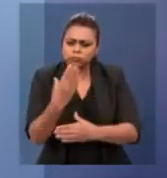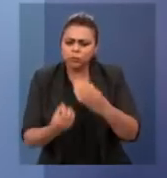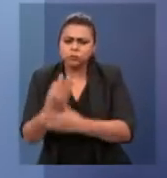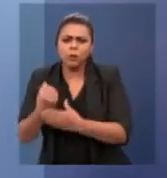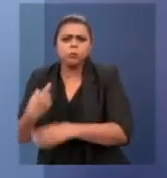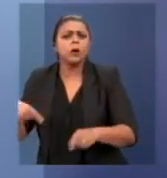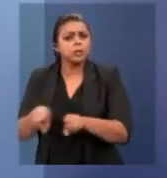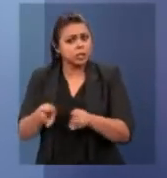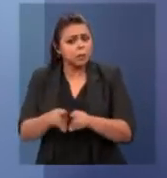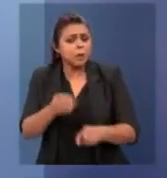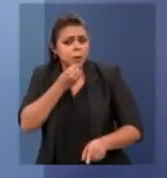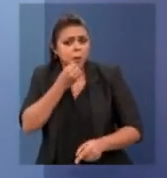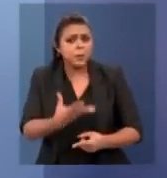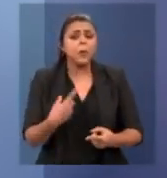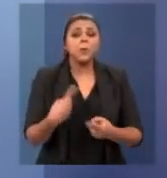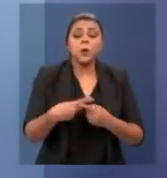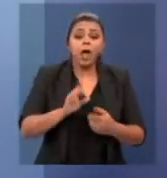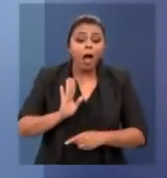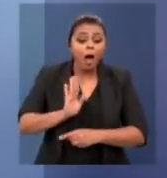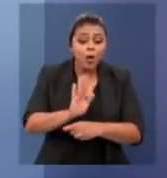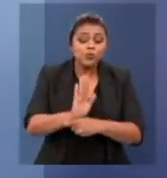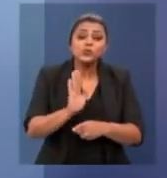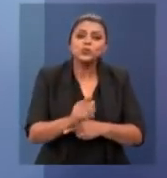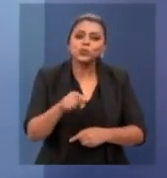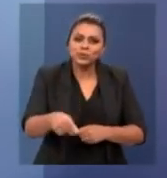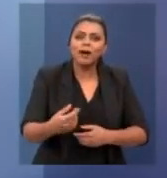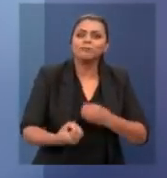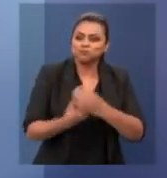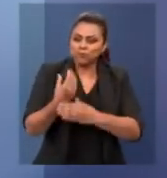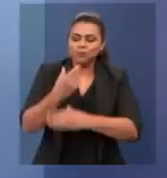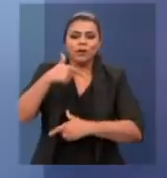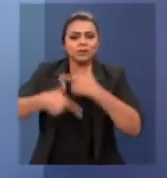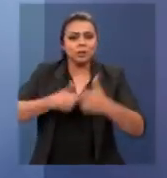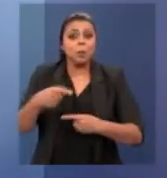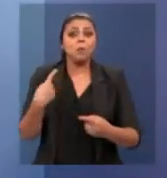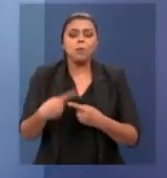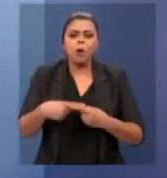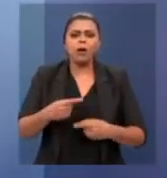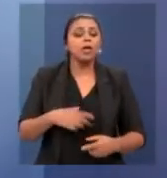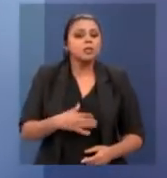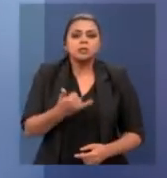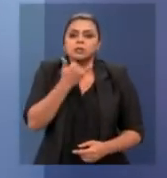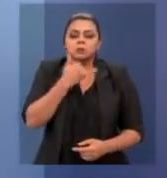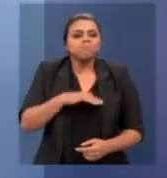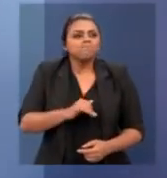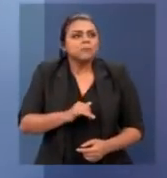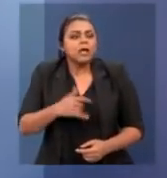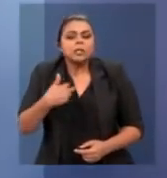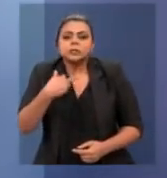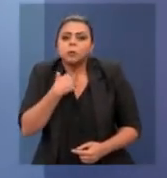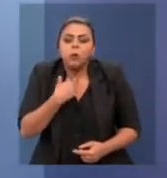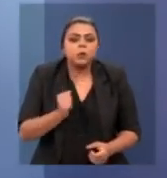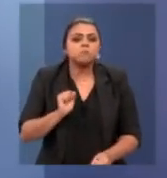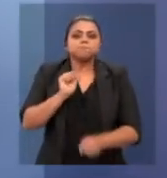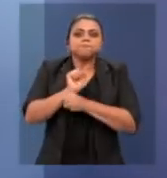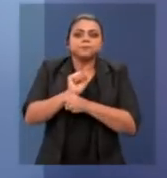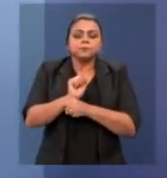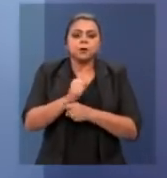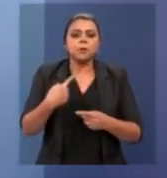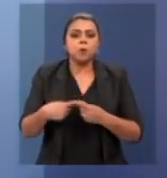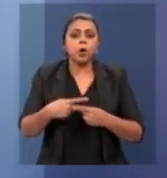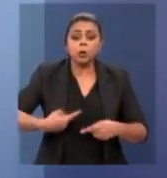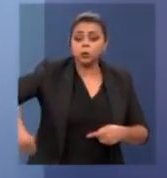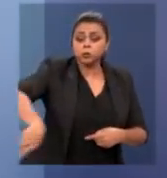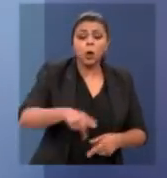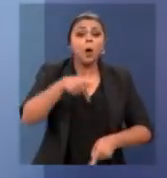de investimento em infraestrutura ajuda a gerar emprego e o estado não pode ficar passivo e inerte mora em que a população precisa